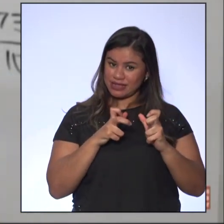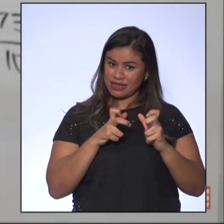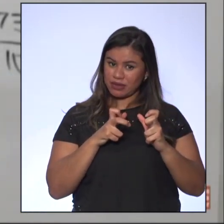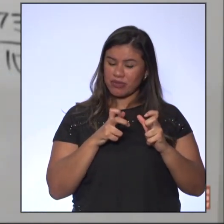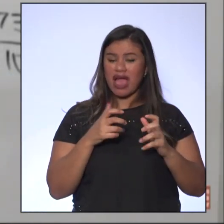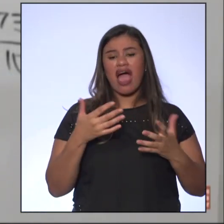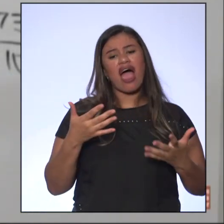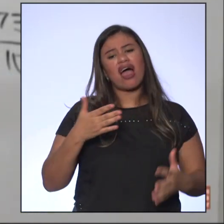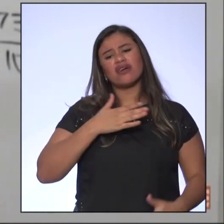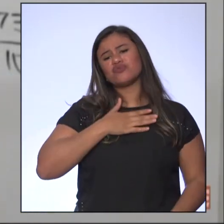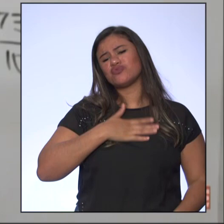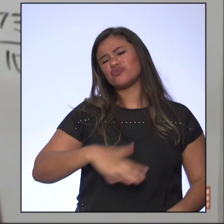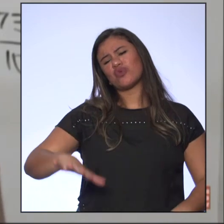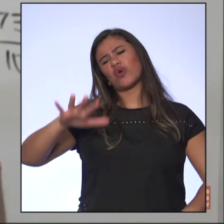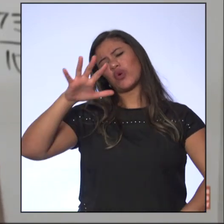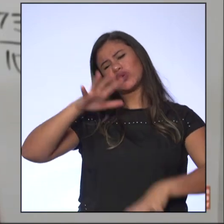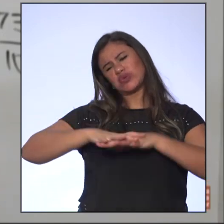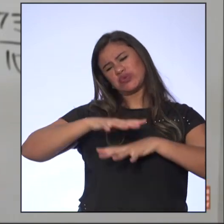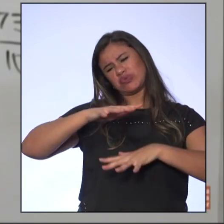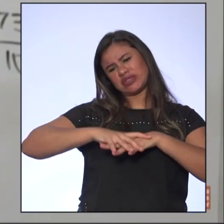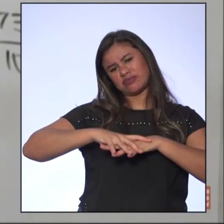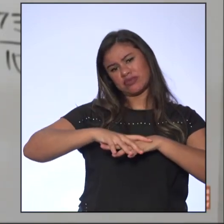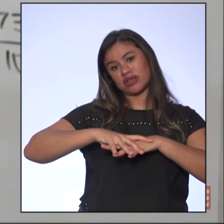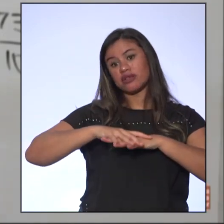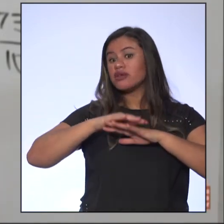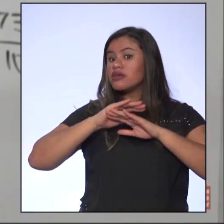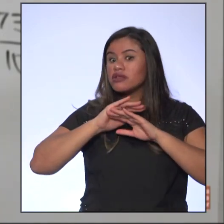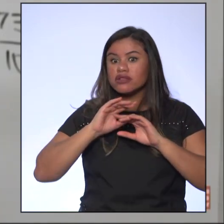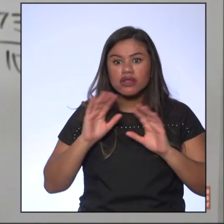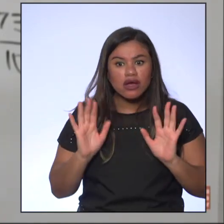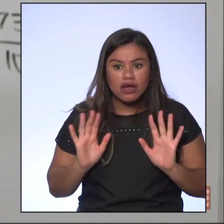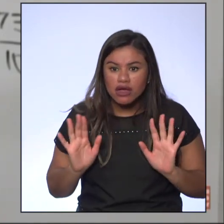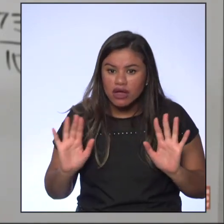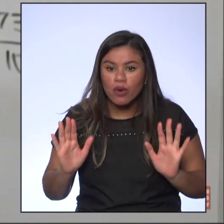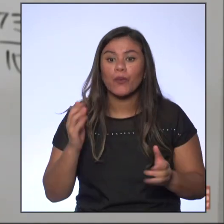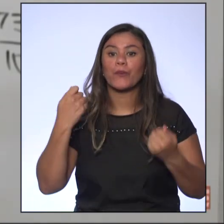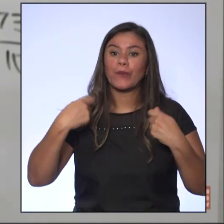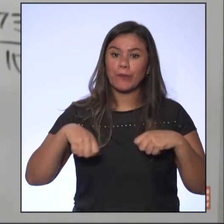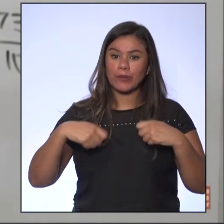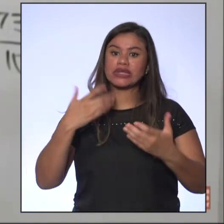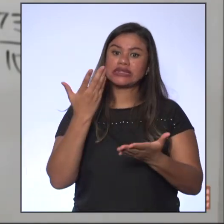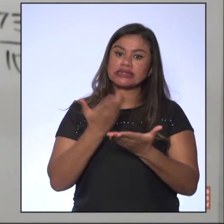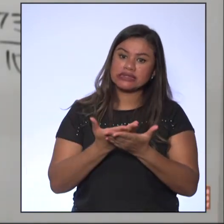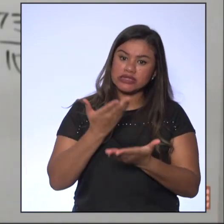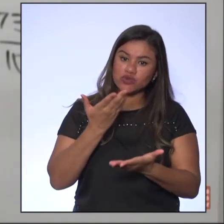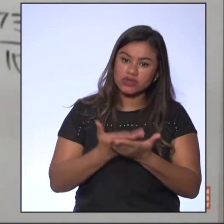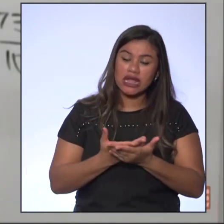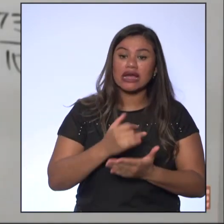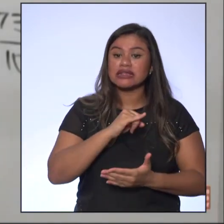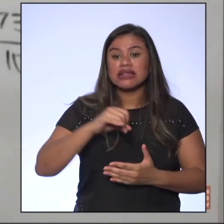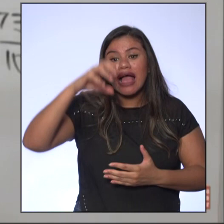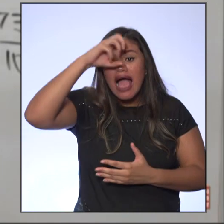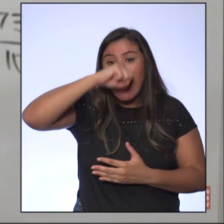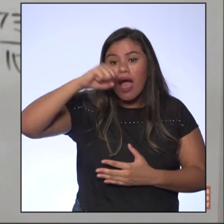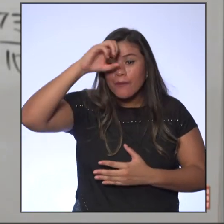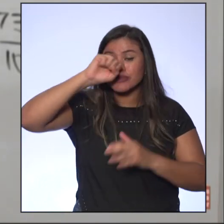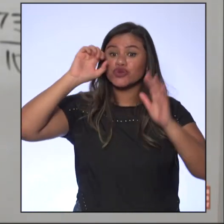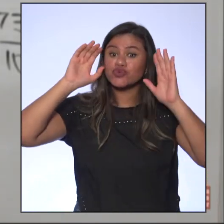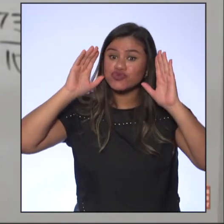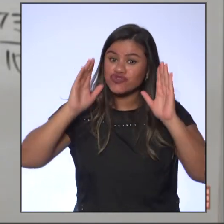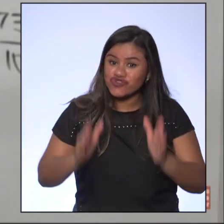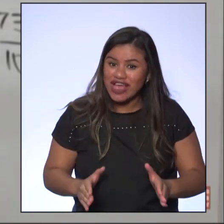não gosto de matemática. Não, é só questão de estudar. Porque se você aprendeu aqui hoje como